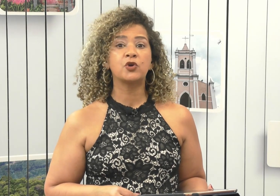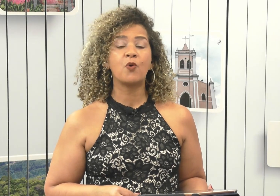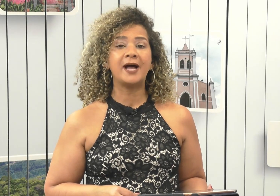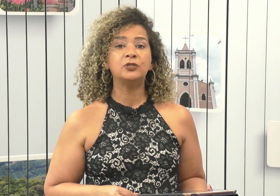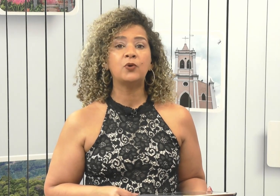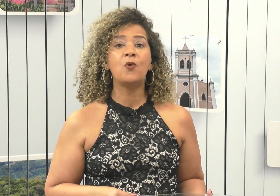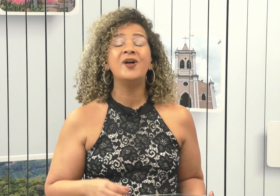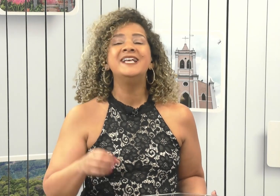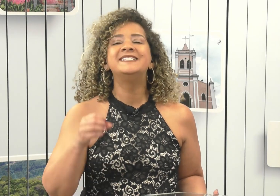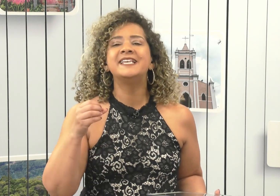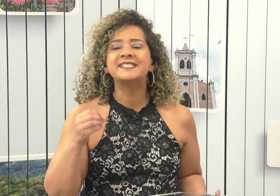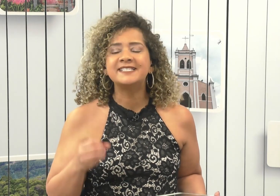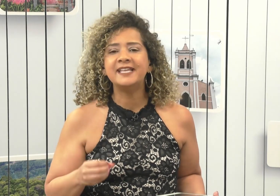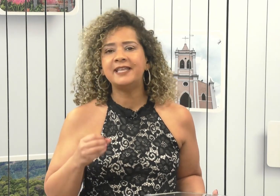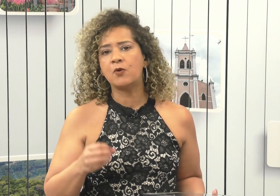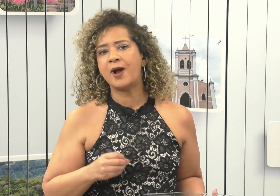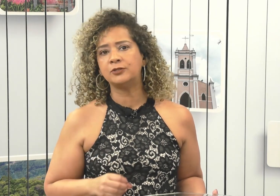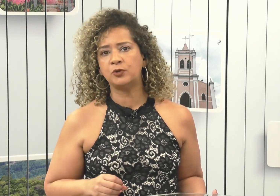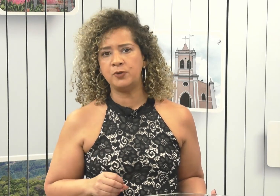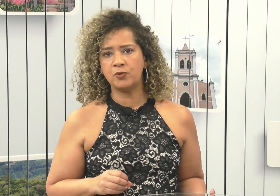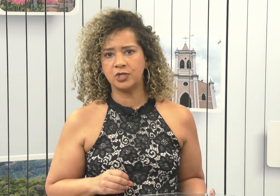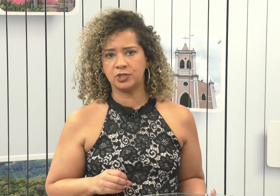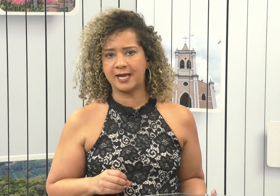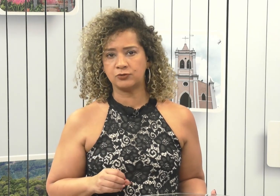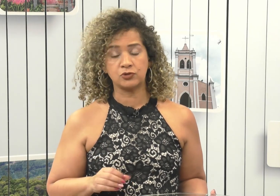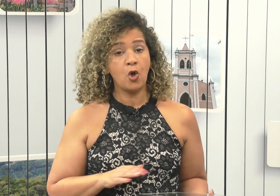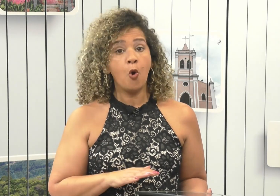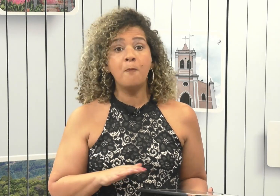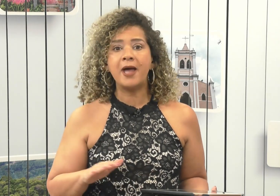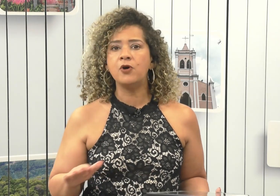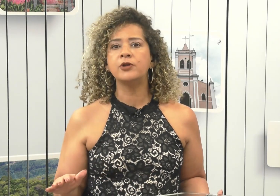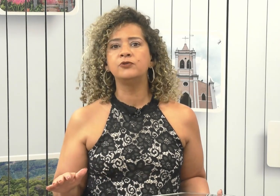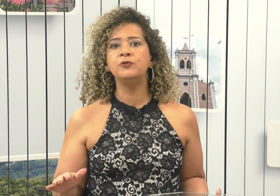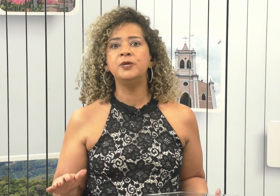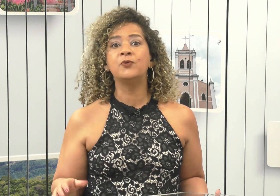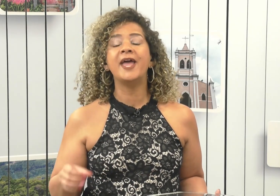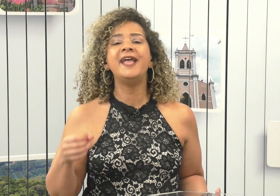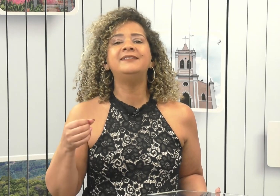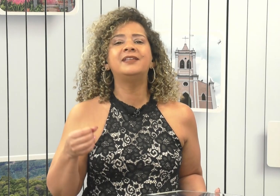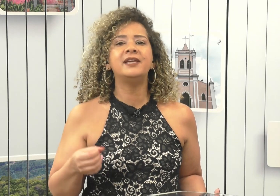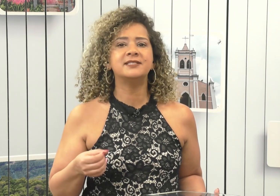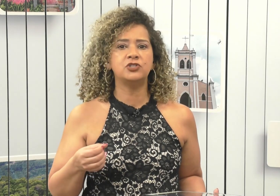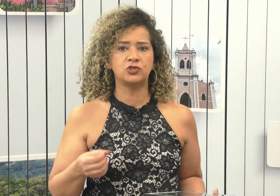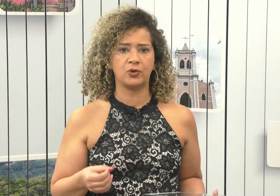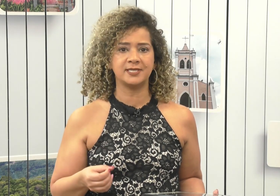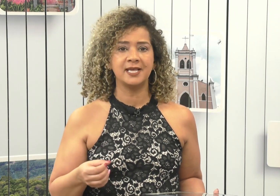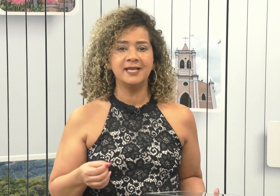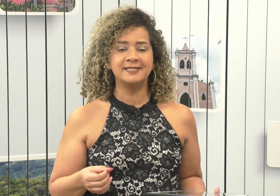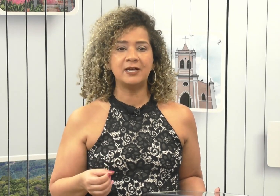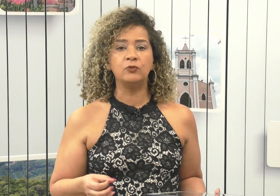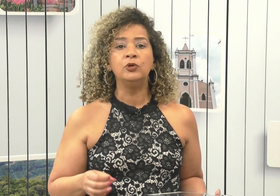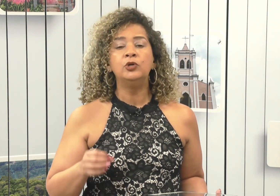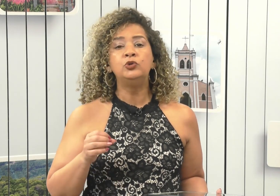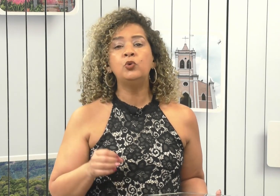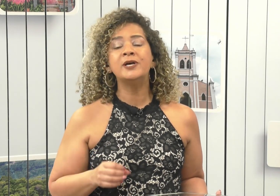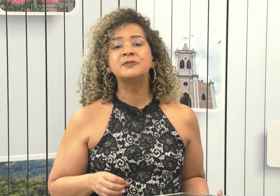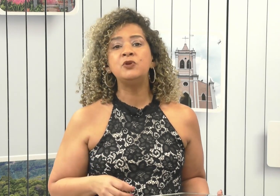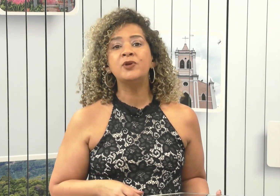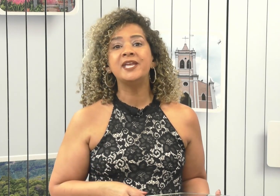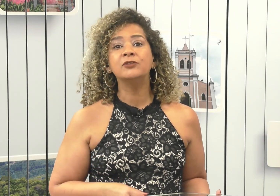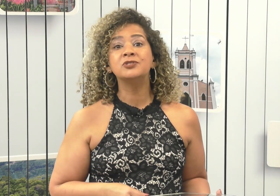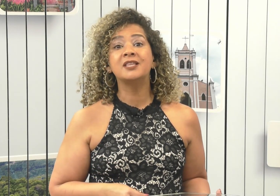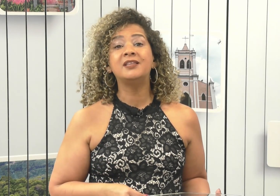2024 com 64 mil candidatos o maior número em três edições são